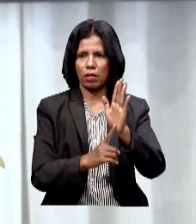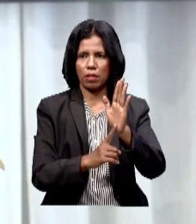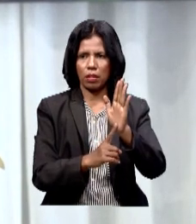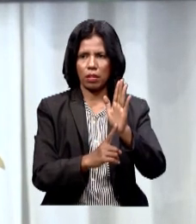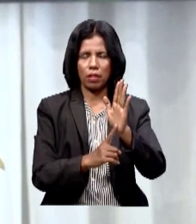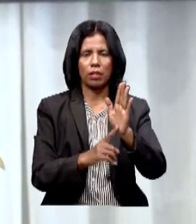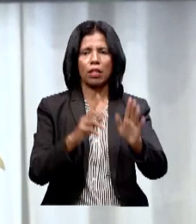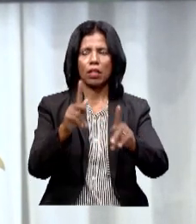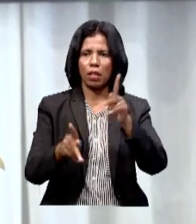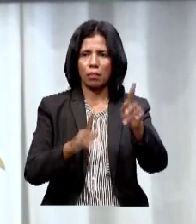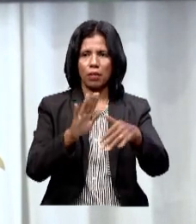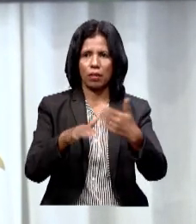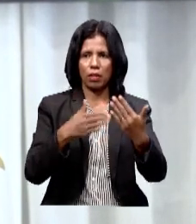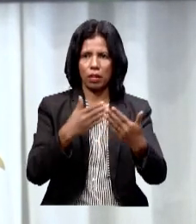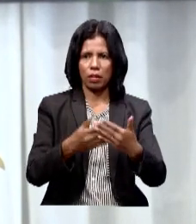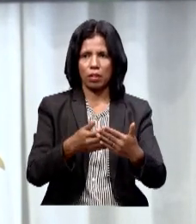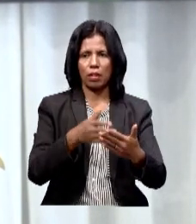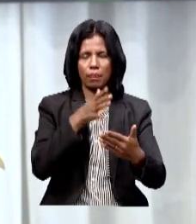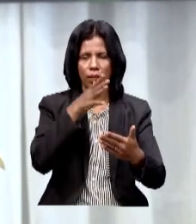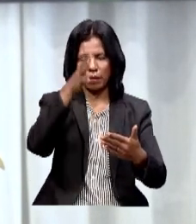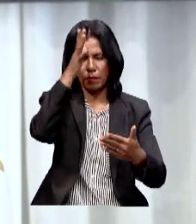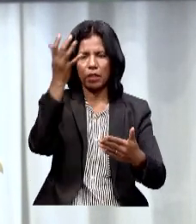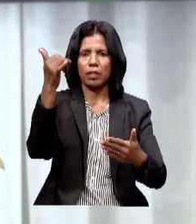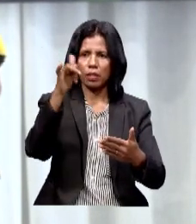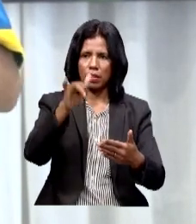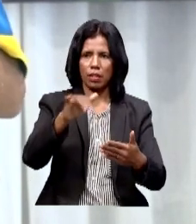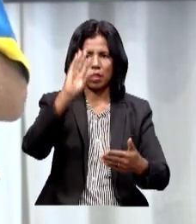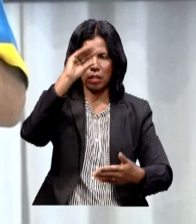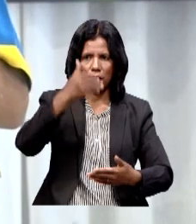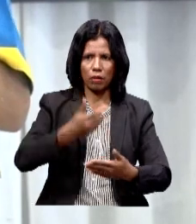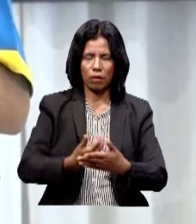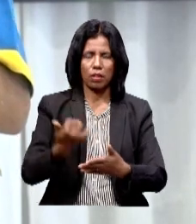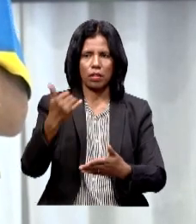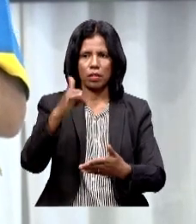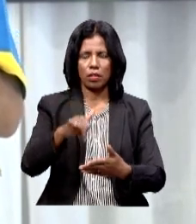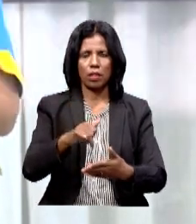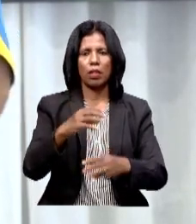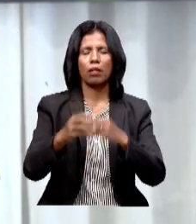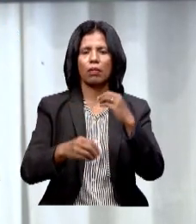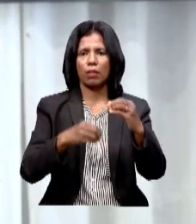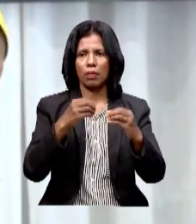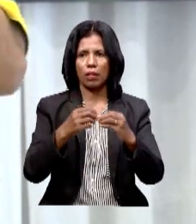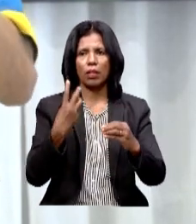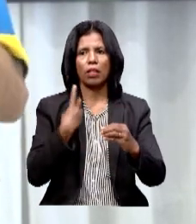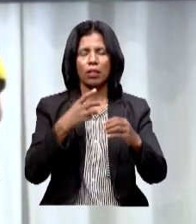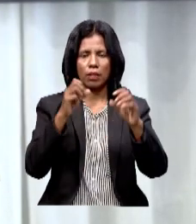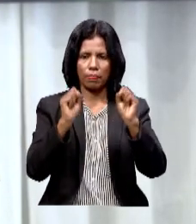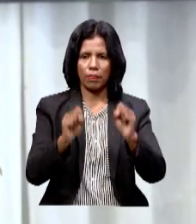ter minha ina amancia, o ansia, cata e também. E